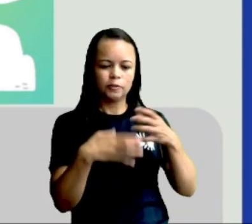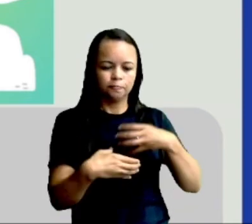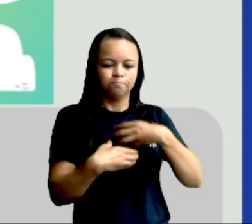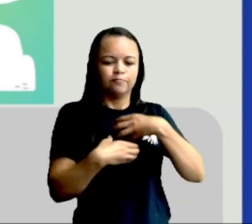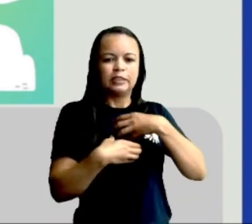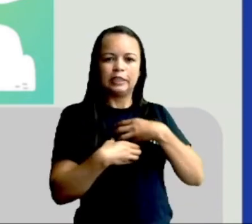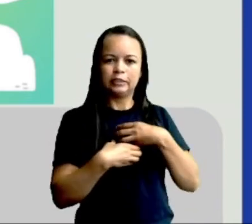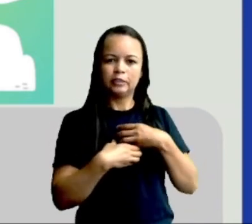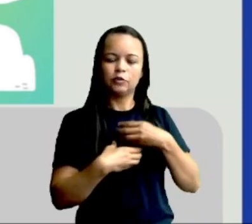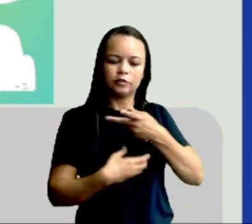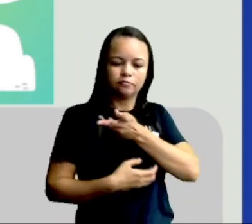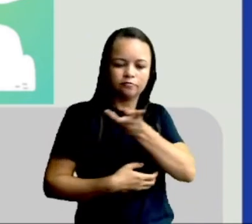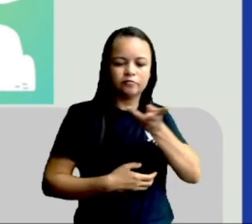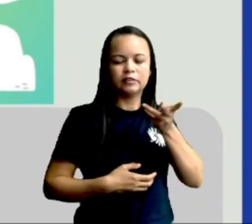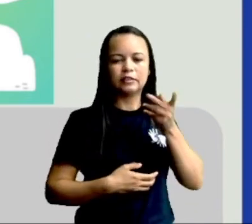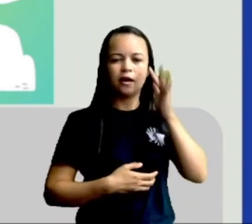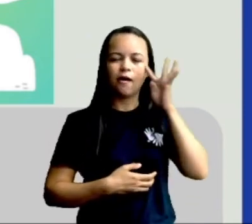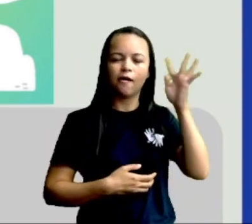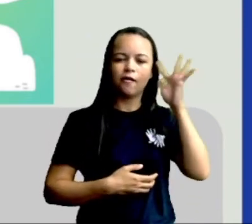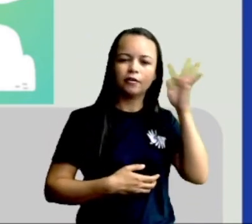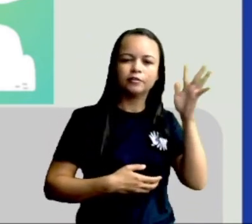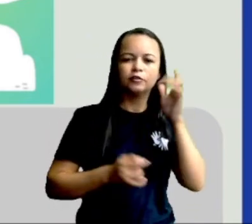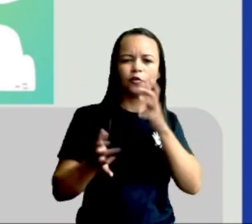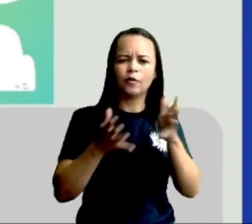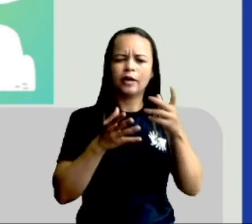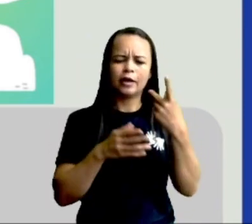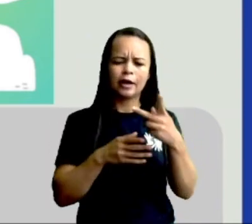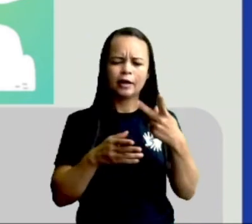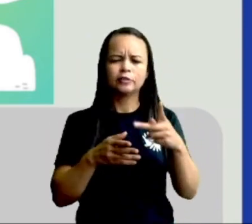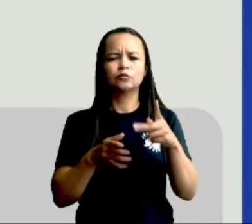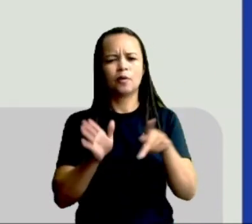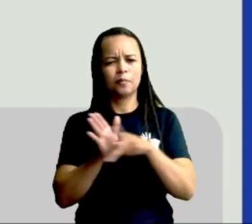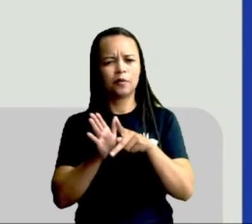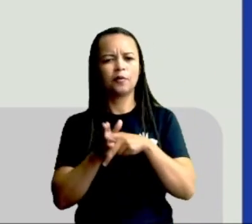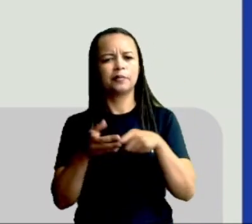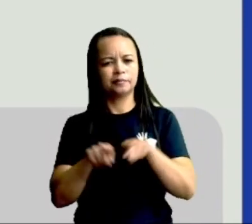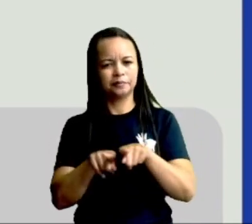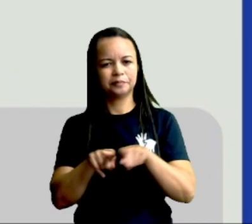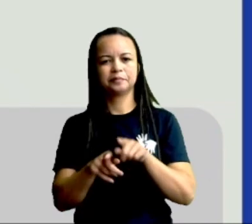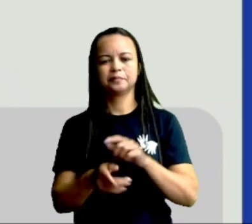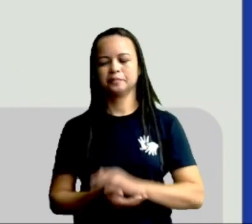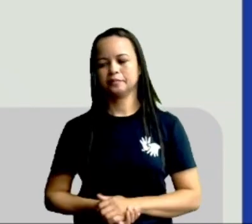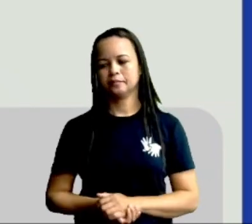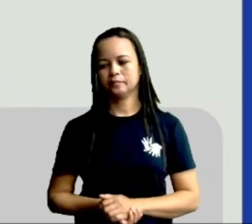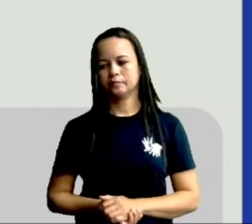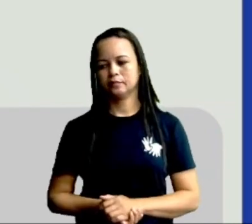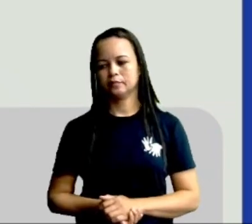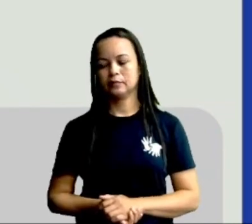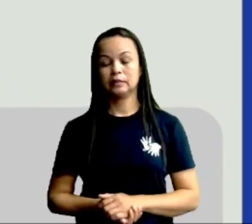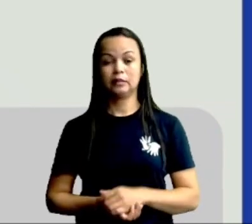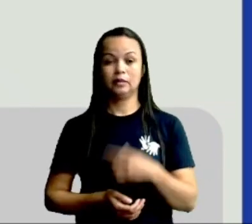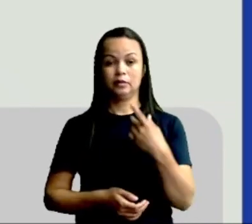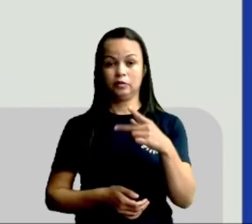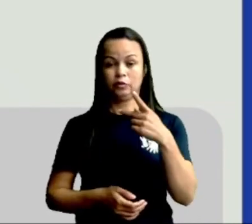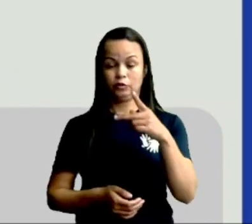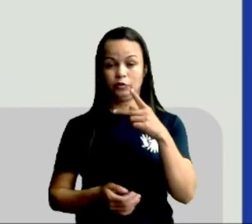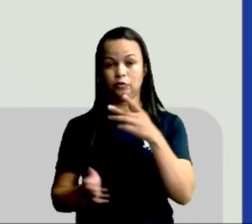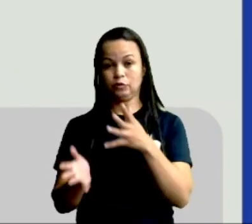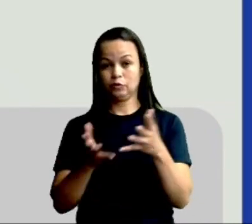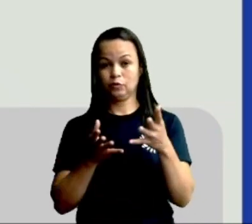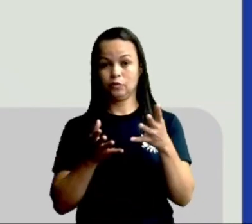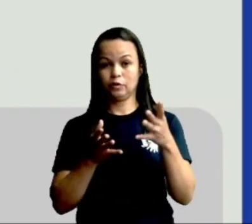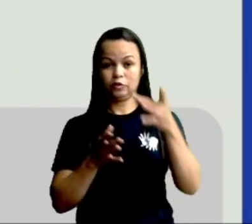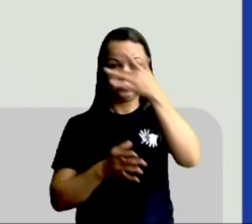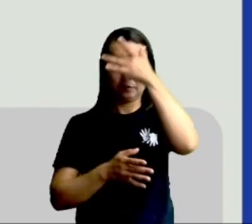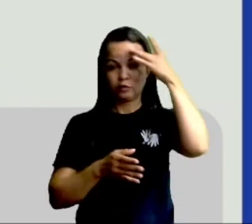que a terra visitada em seus sonhos era sua também. Sua gente tinha vindo